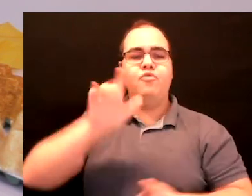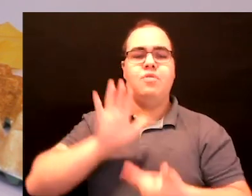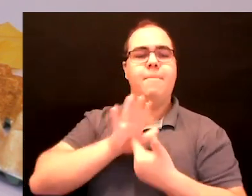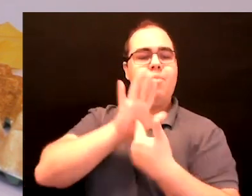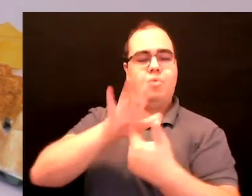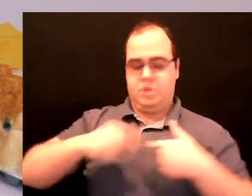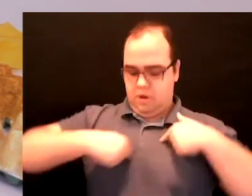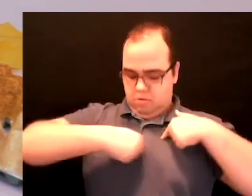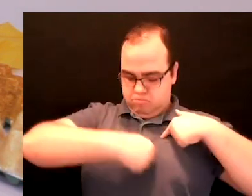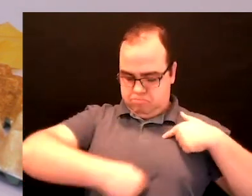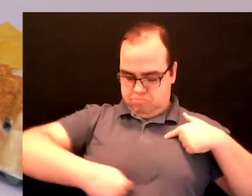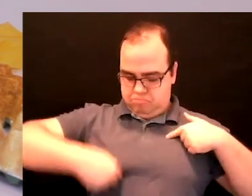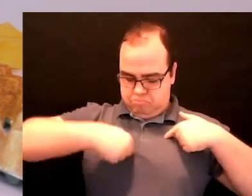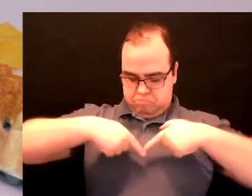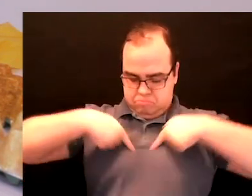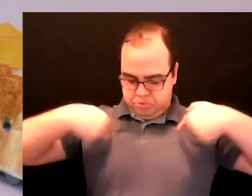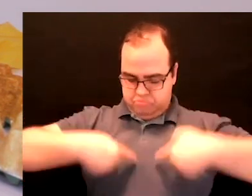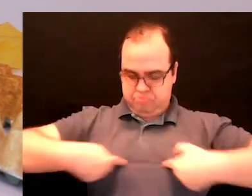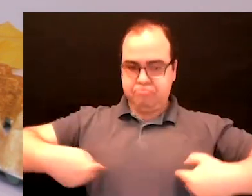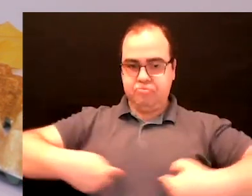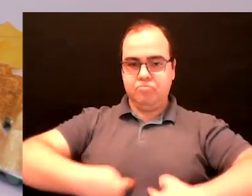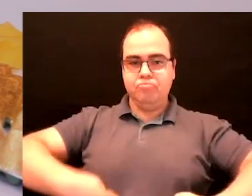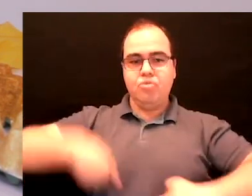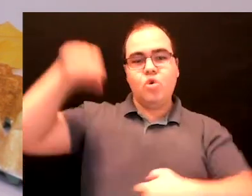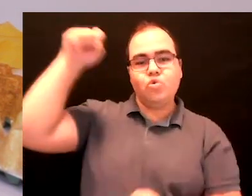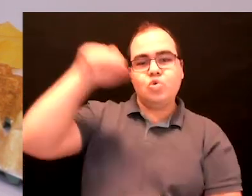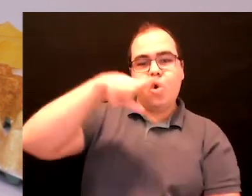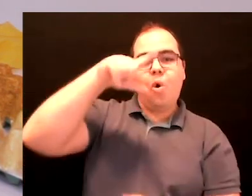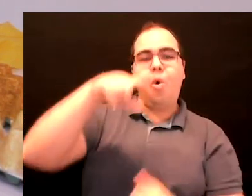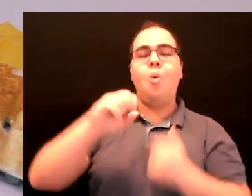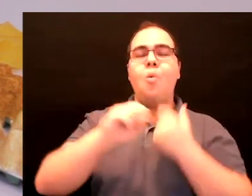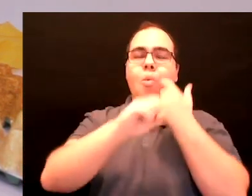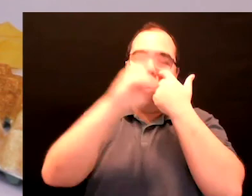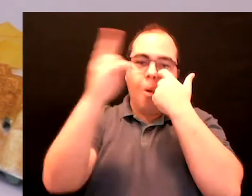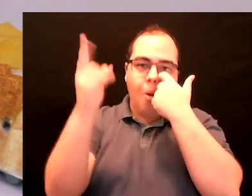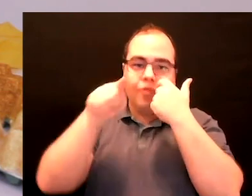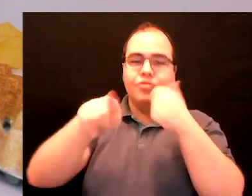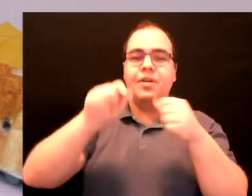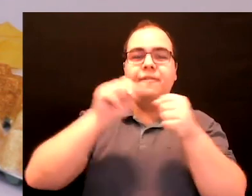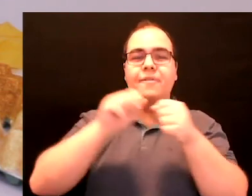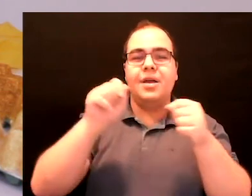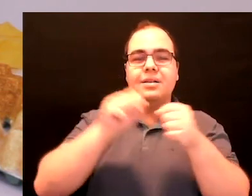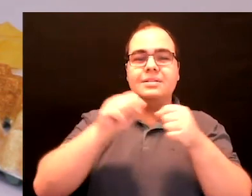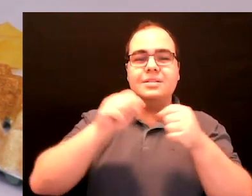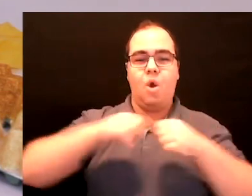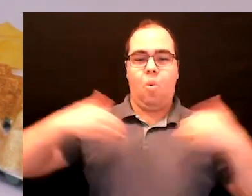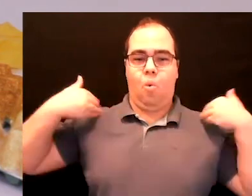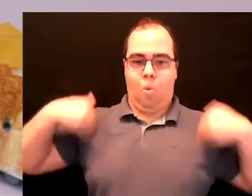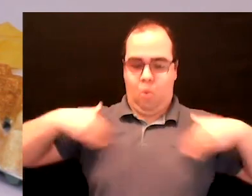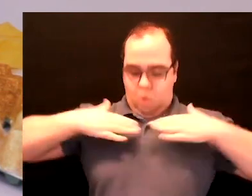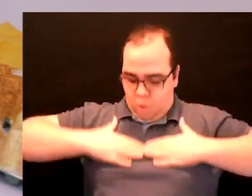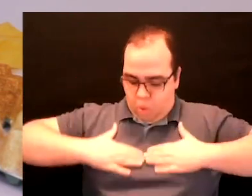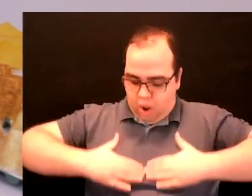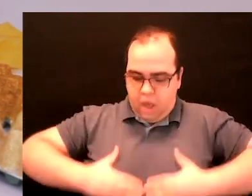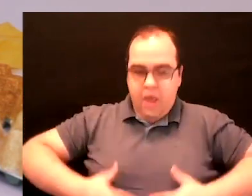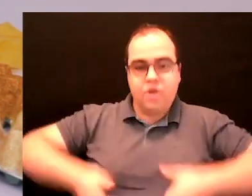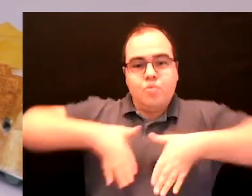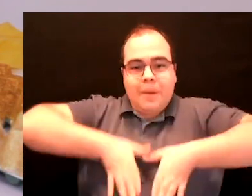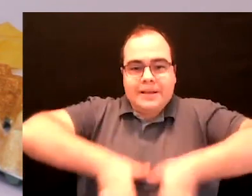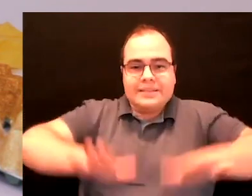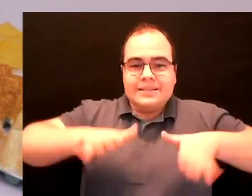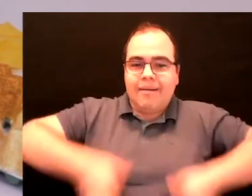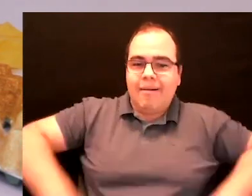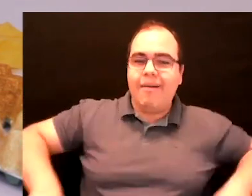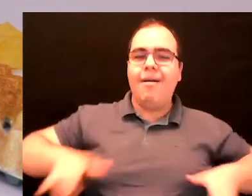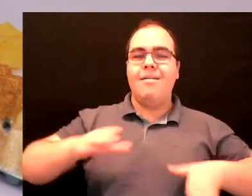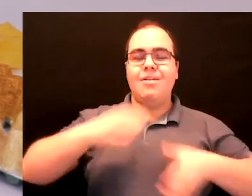parte corporal, se eu quiser fazer um grande símbolo do solseiro aqui no peito, ou de repente fazer um